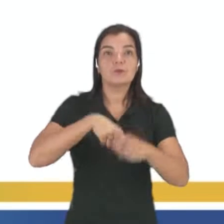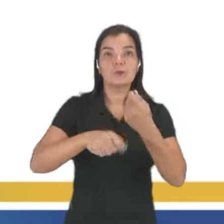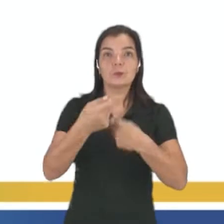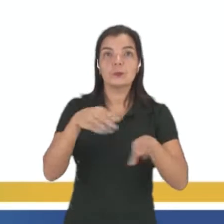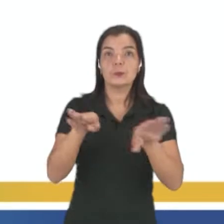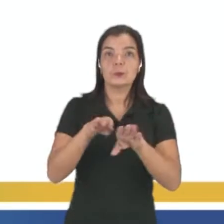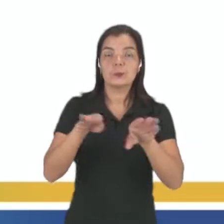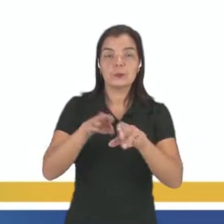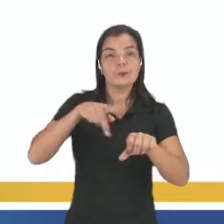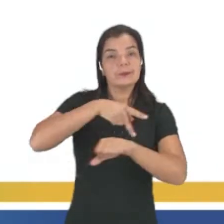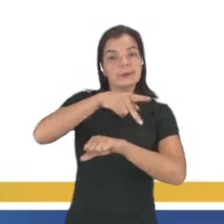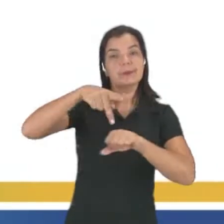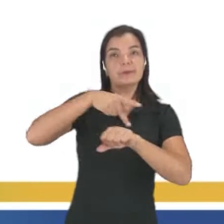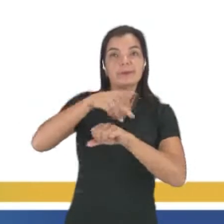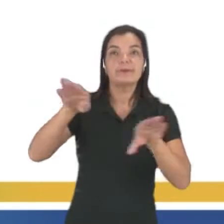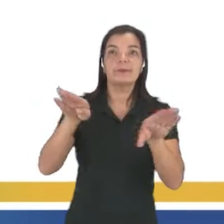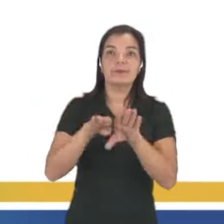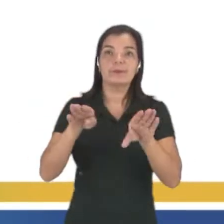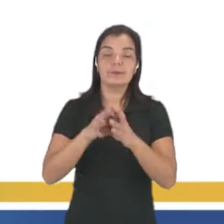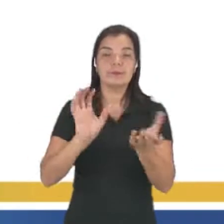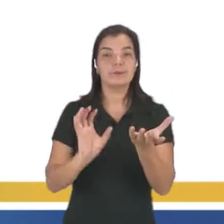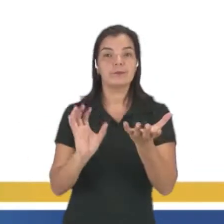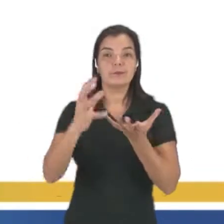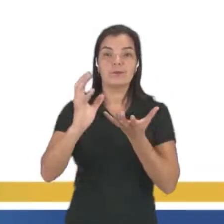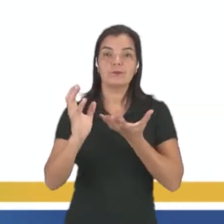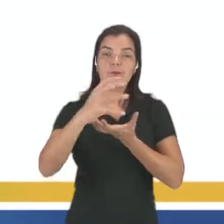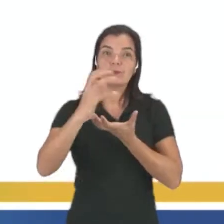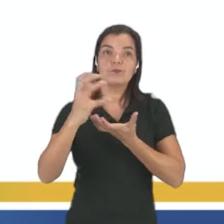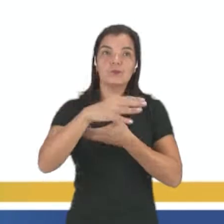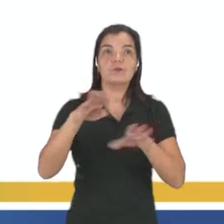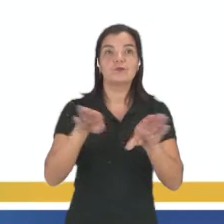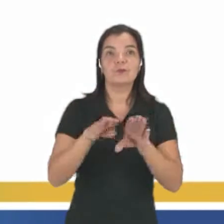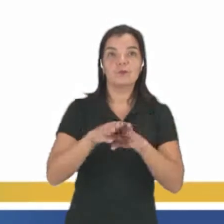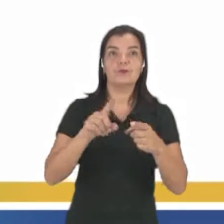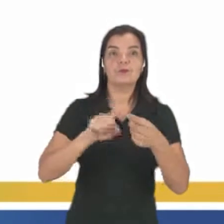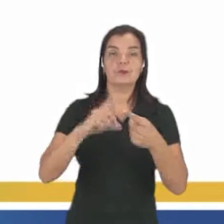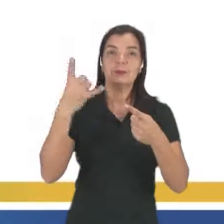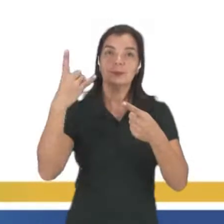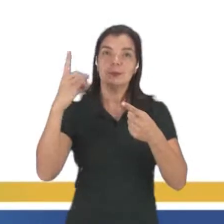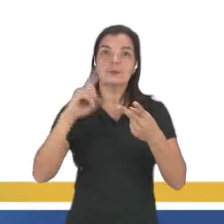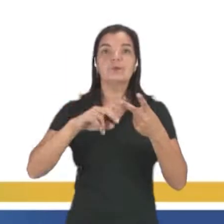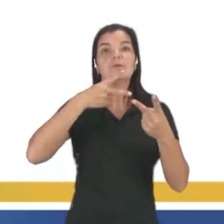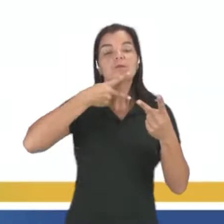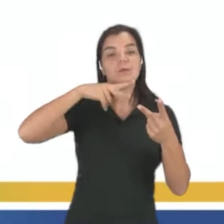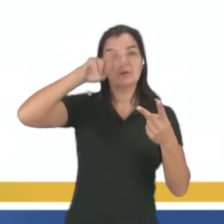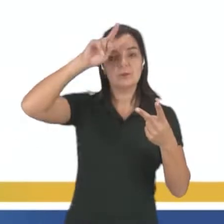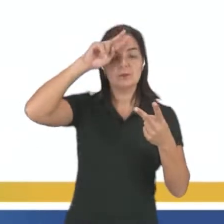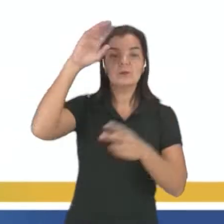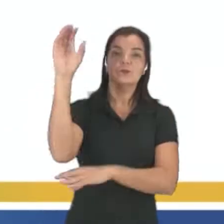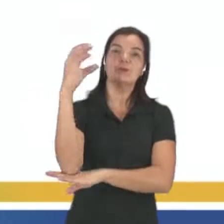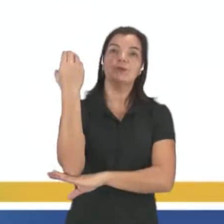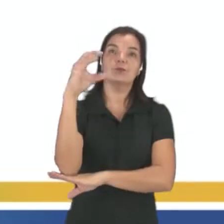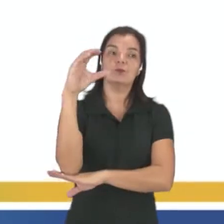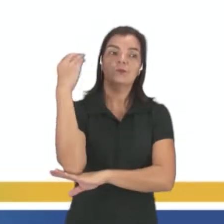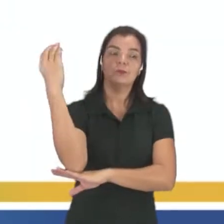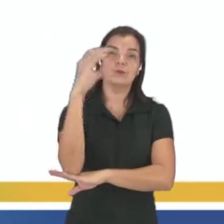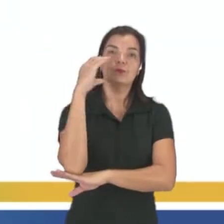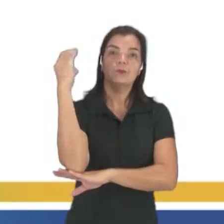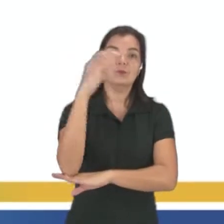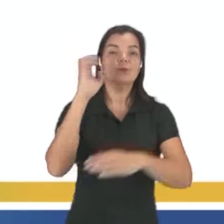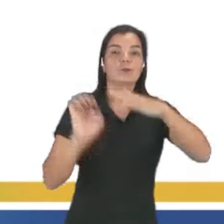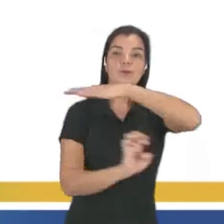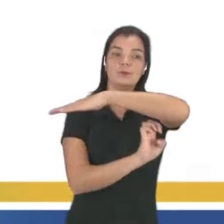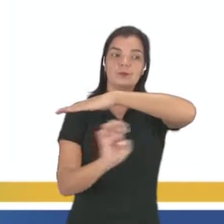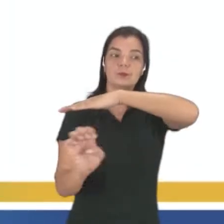da região noroeste do continente sul-americano, sendo estes Bolívia, Peru, Colômbia e Equador. O NAFTA, por